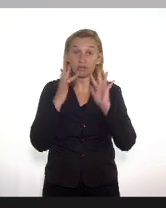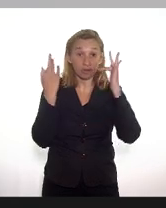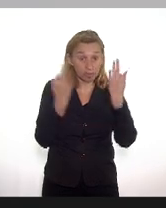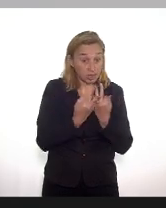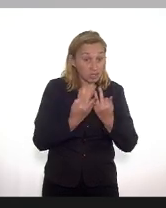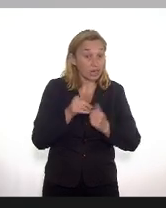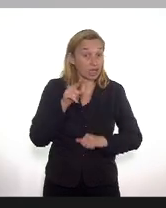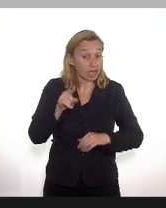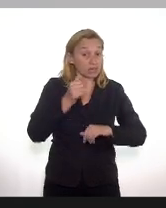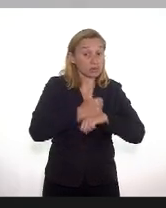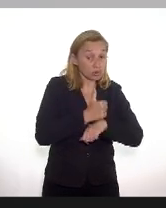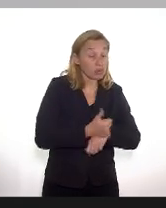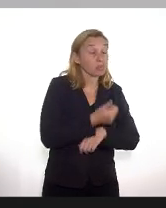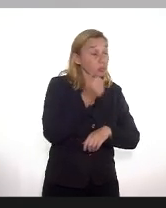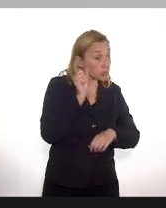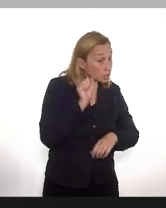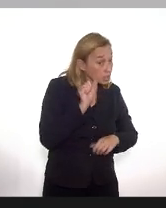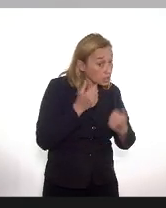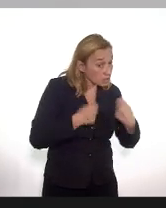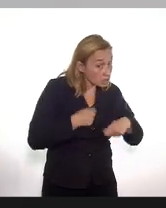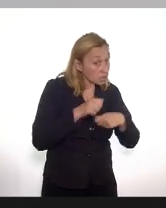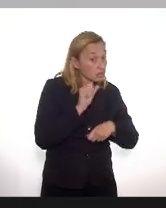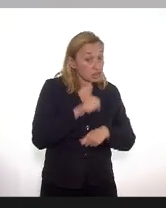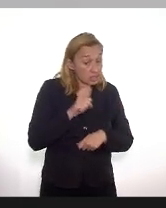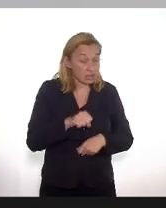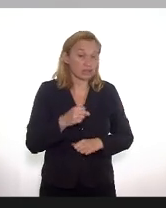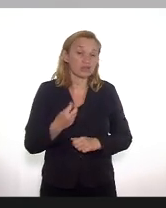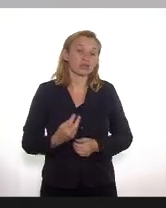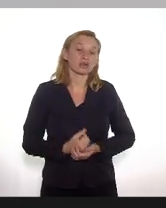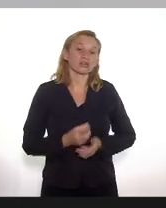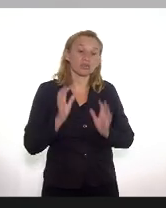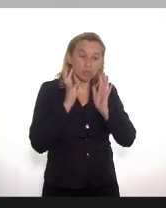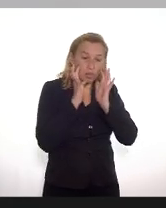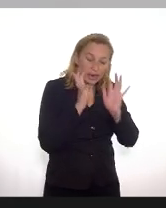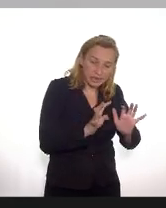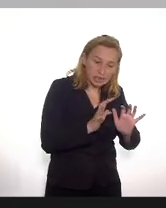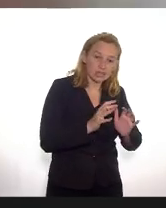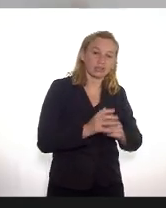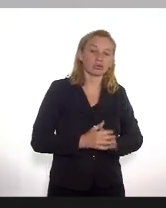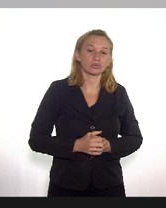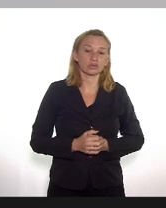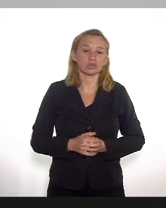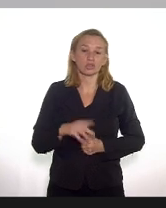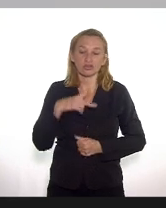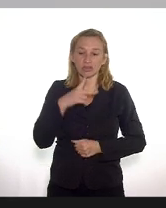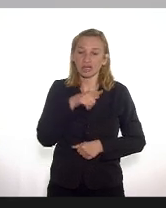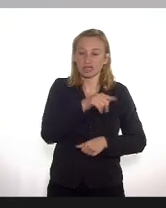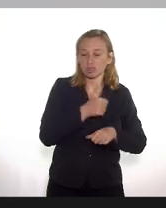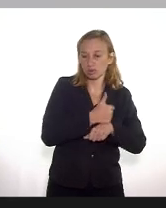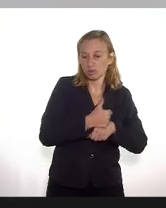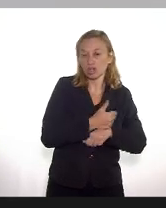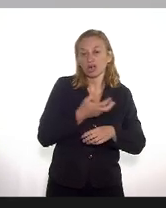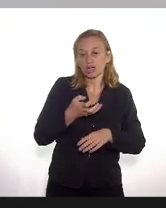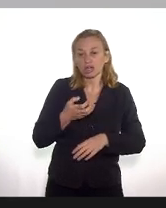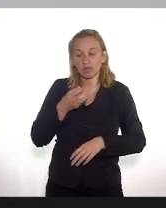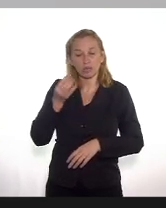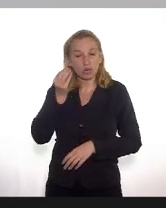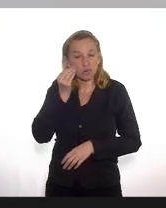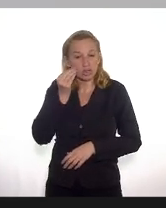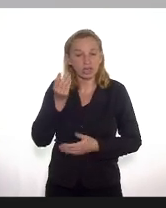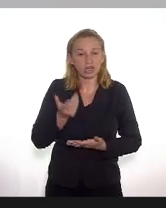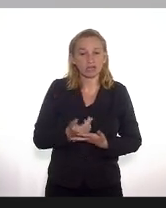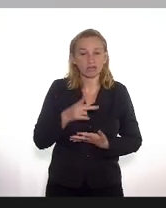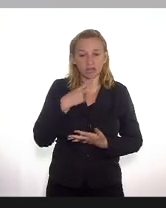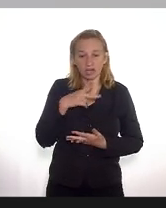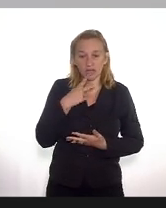Então, esses profissionais precisam ter também uma atenção. E, por falar nesses profissionais, eu queria aproveitar para ressaltar